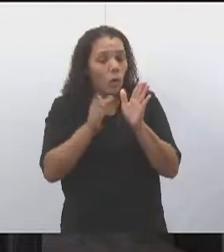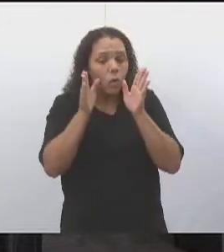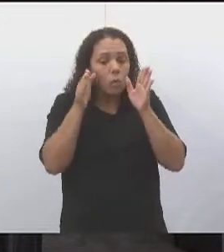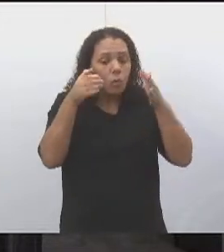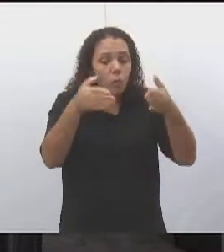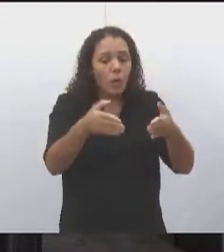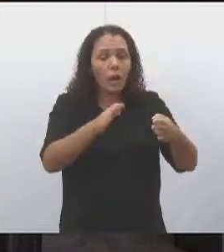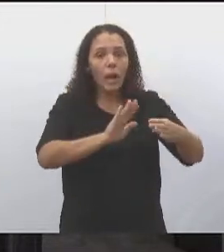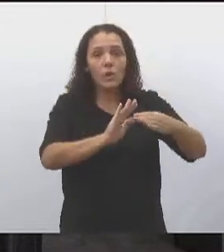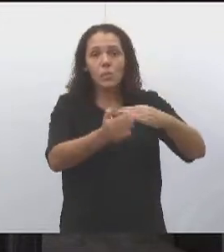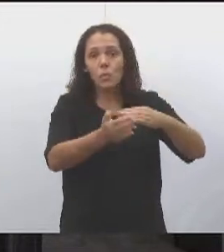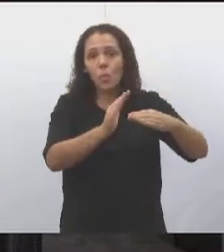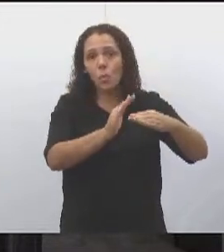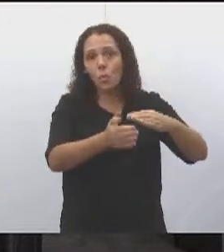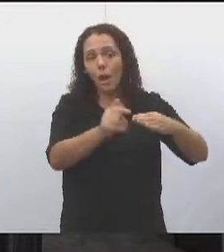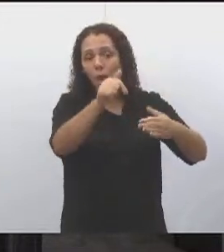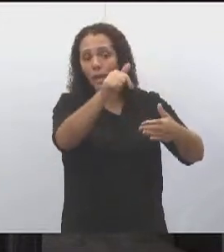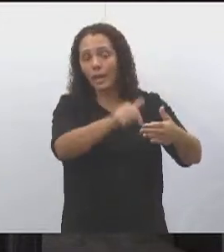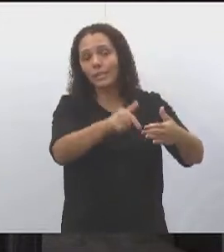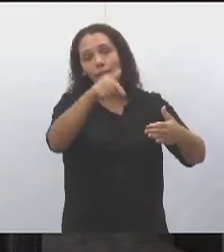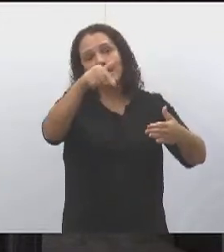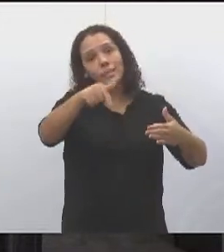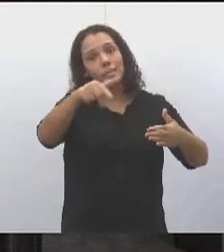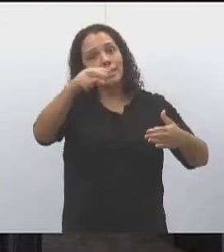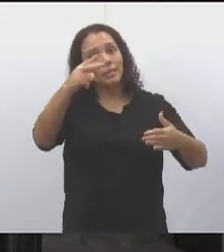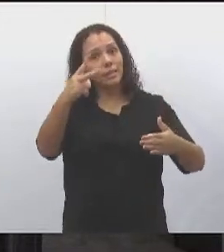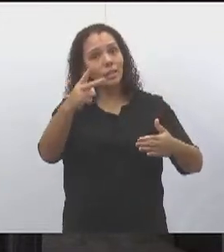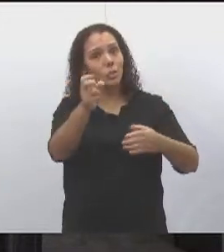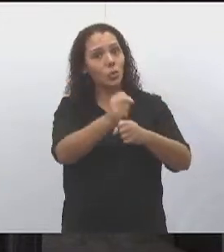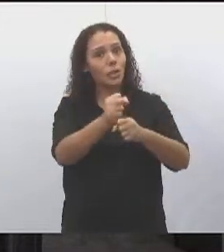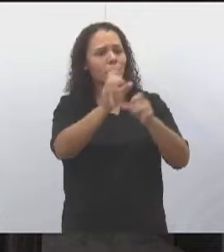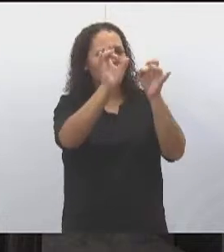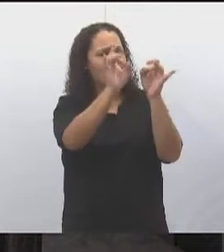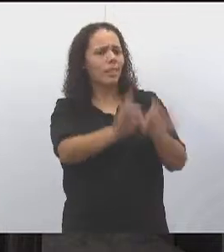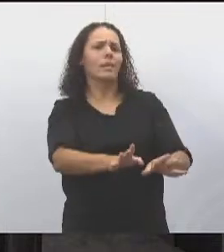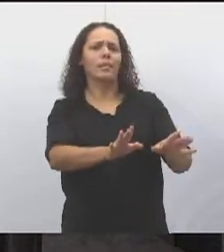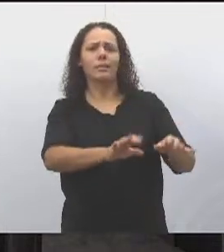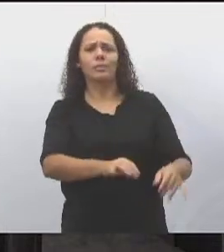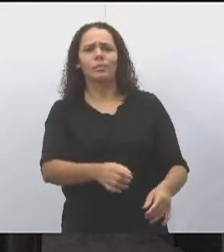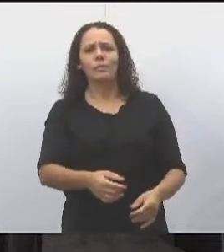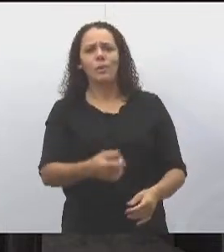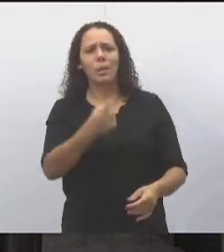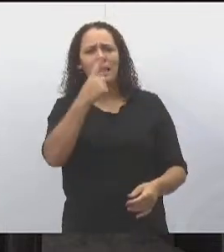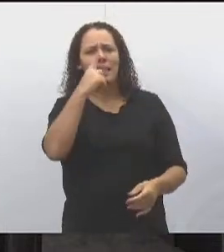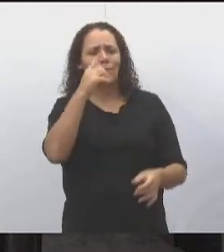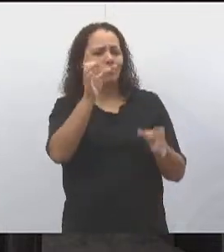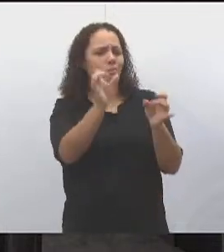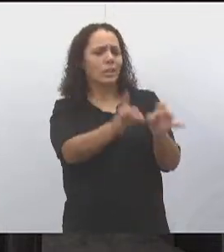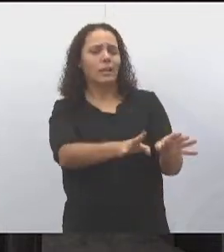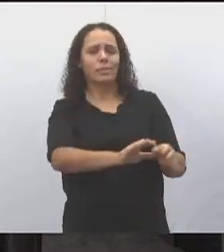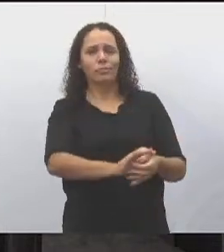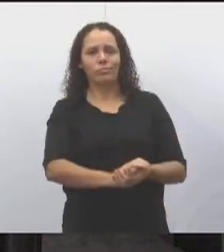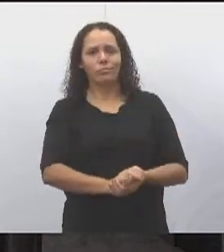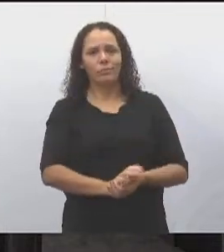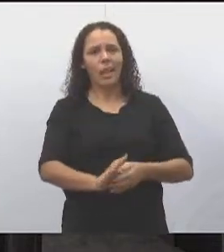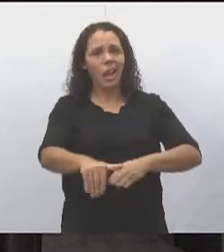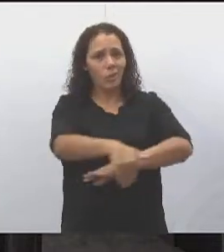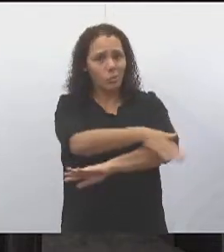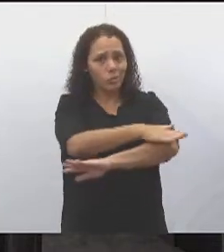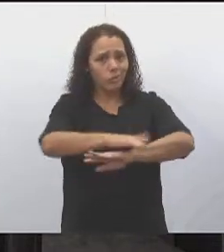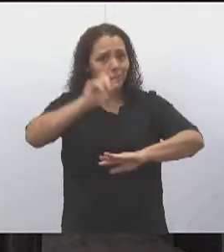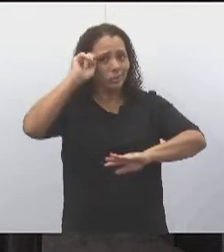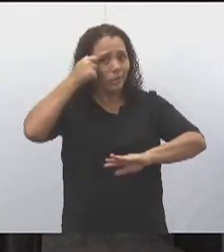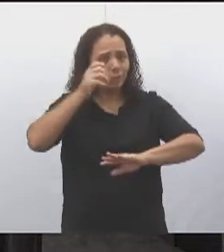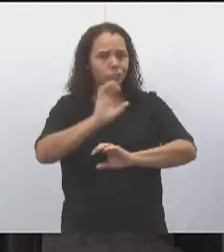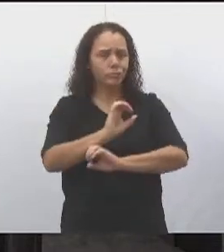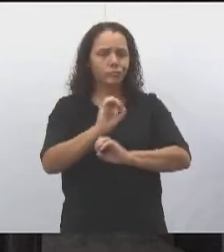está há 72 anos largado, abandonado, jogado no lixo. Não tem uma rua asfaltada, não